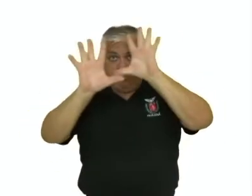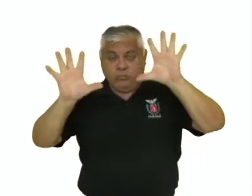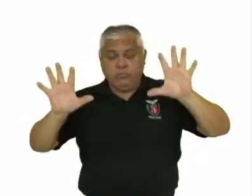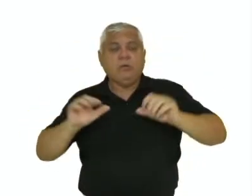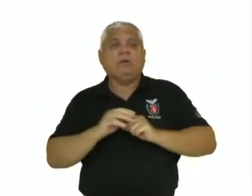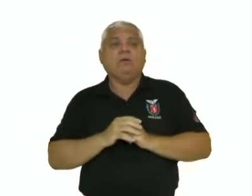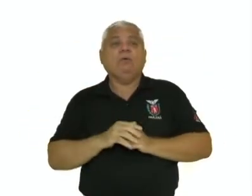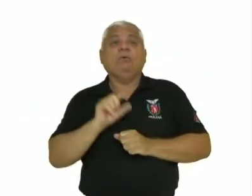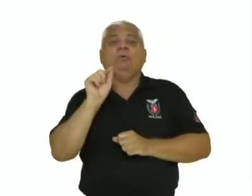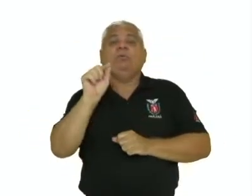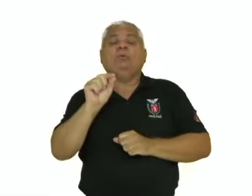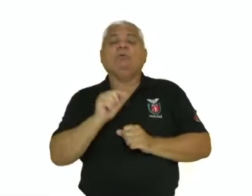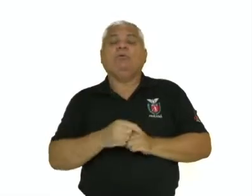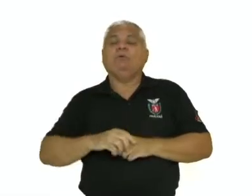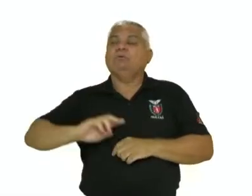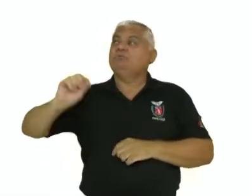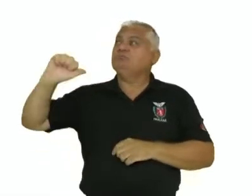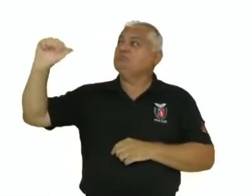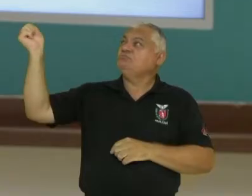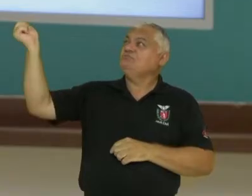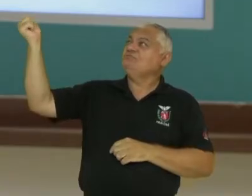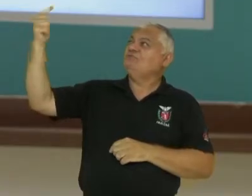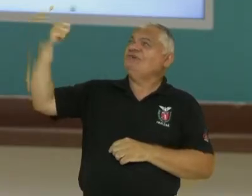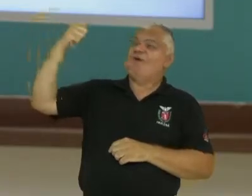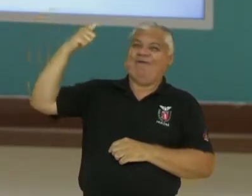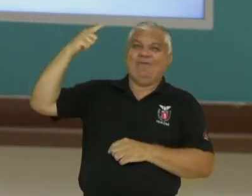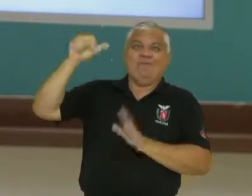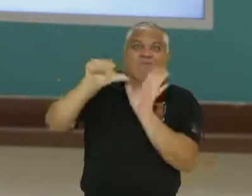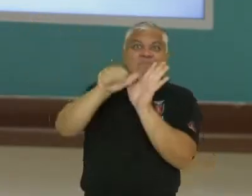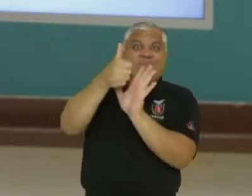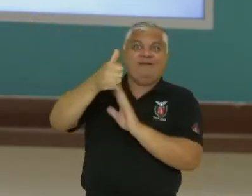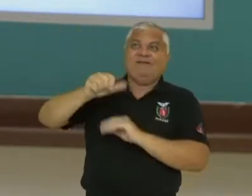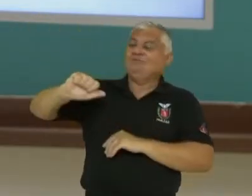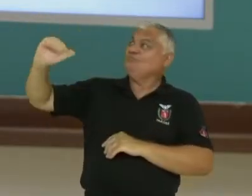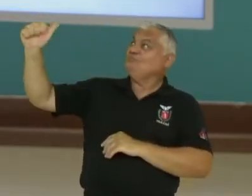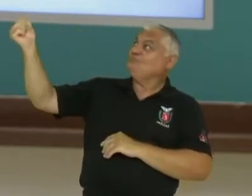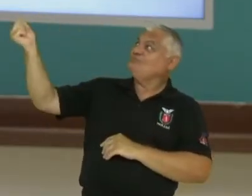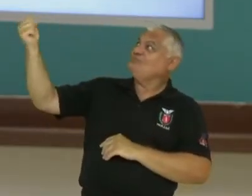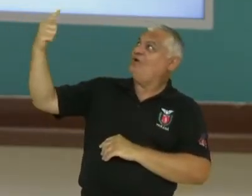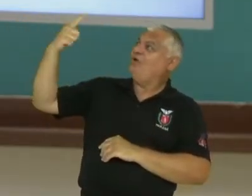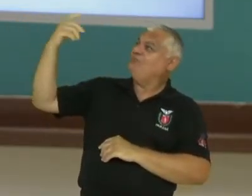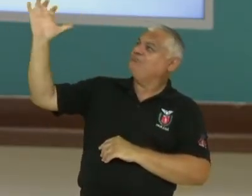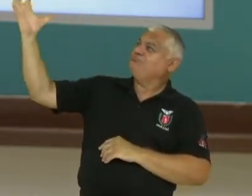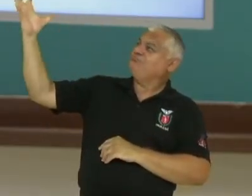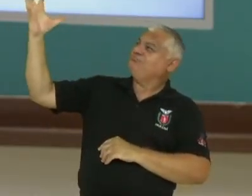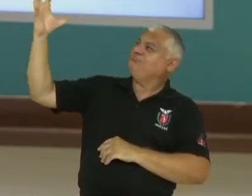explodiu, originou o nosso Sol. Isso mesmo, que